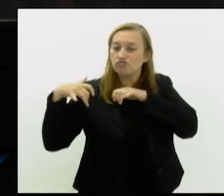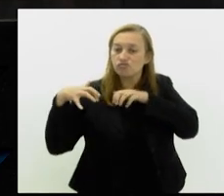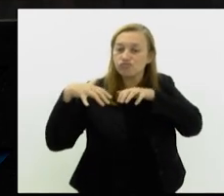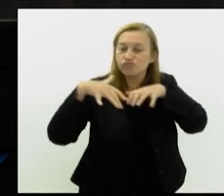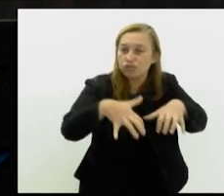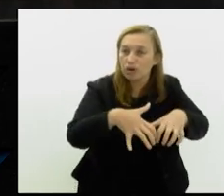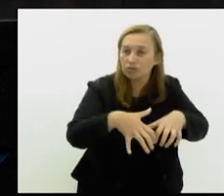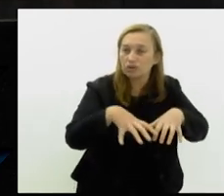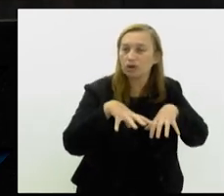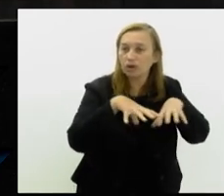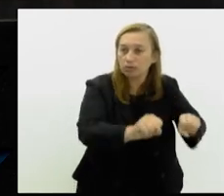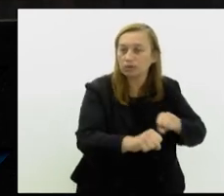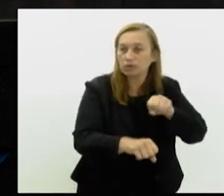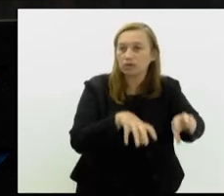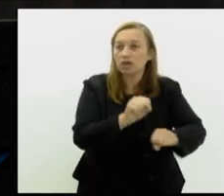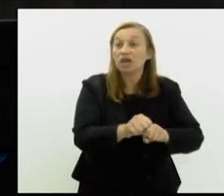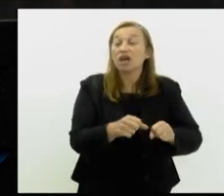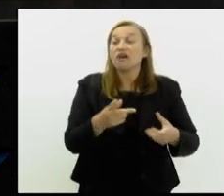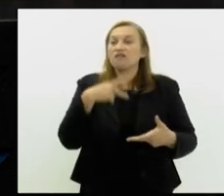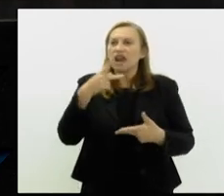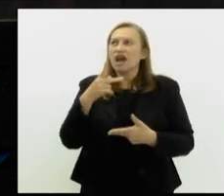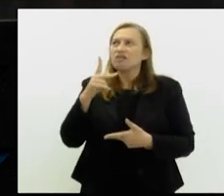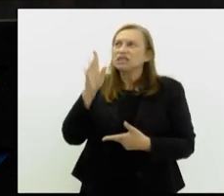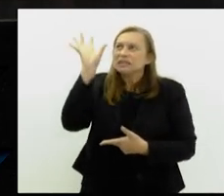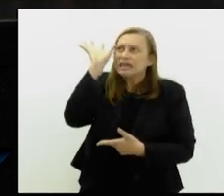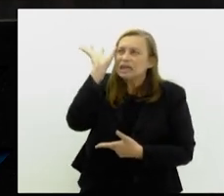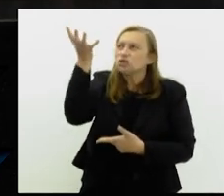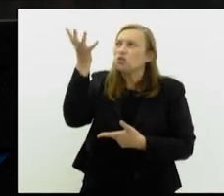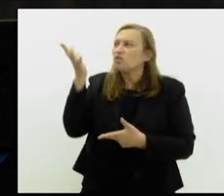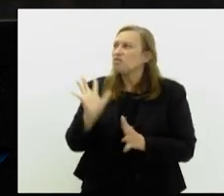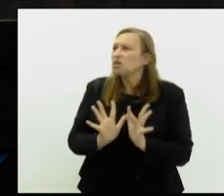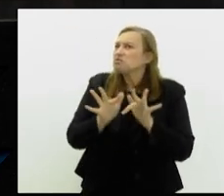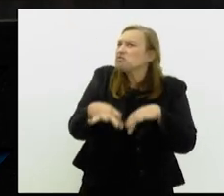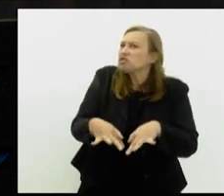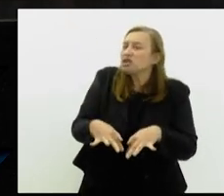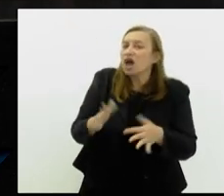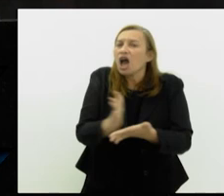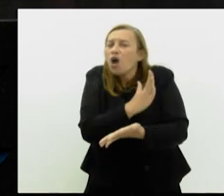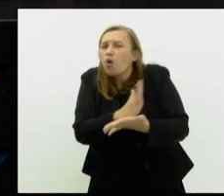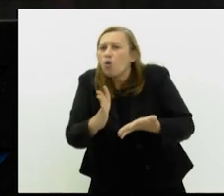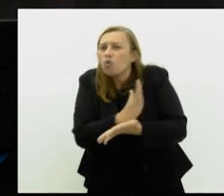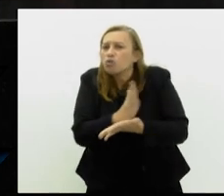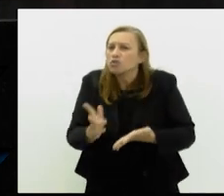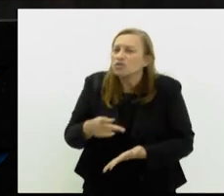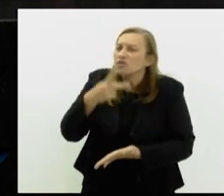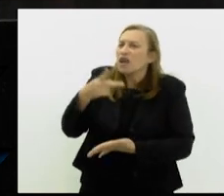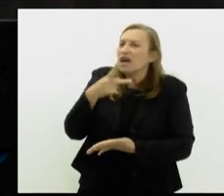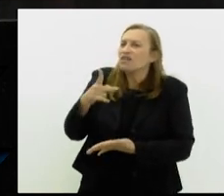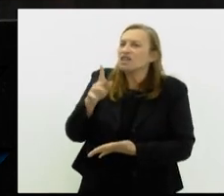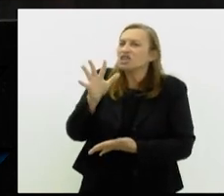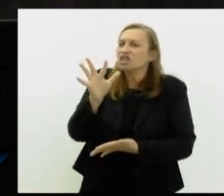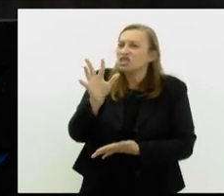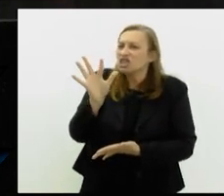solução chamavam de solução final alguns chamavam de higienização